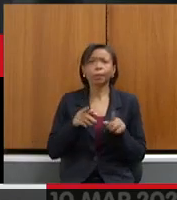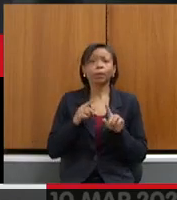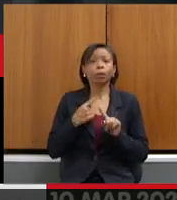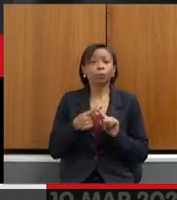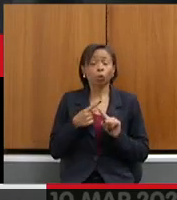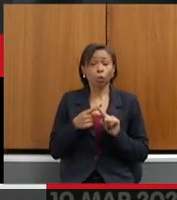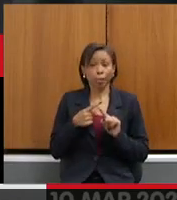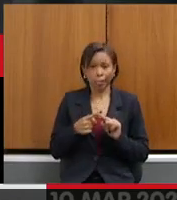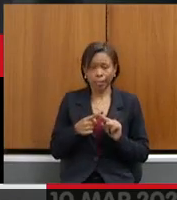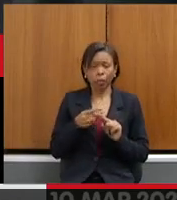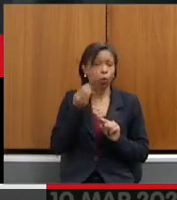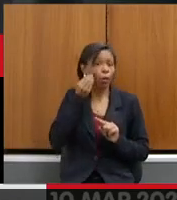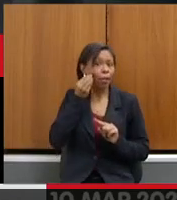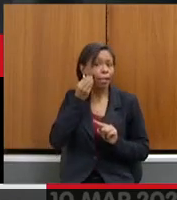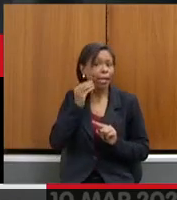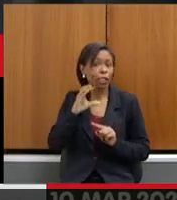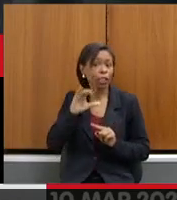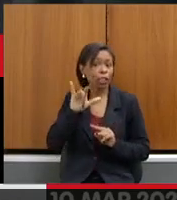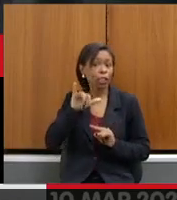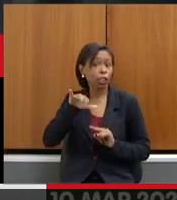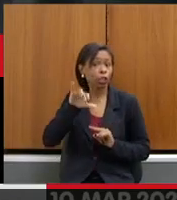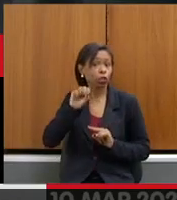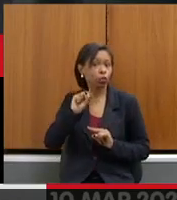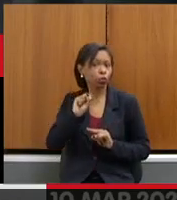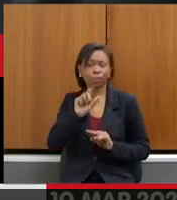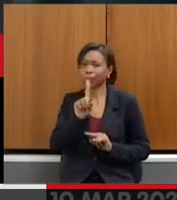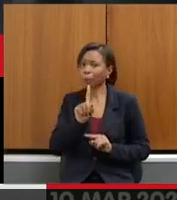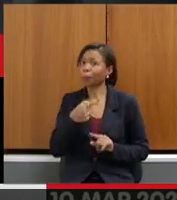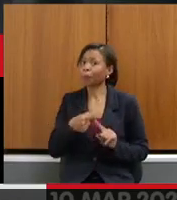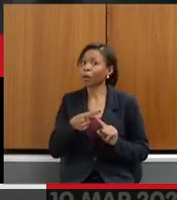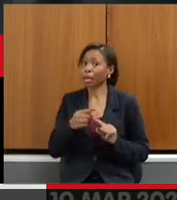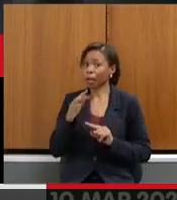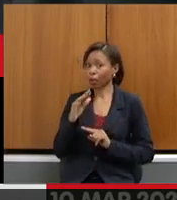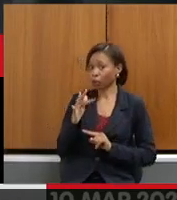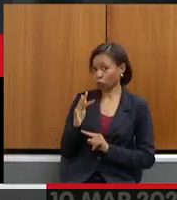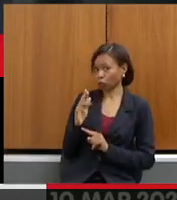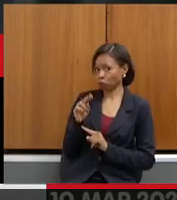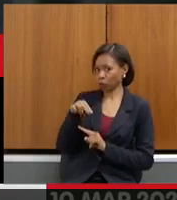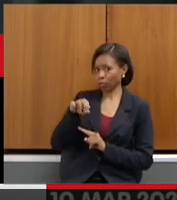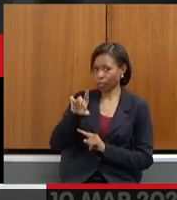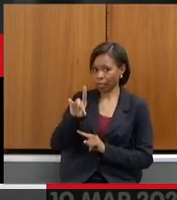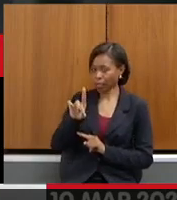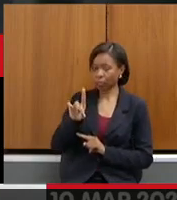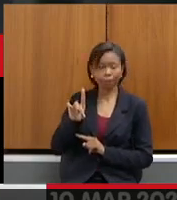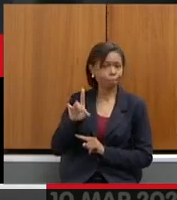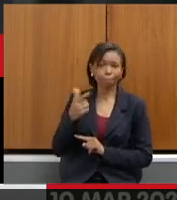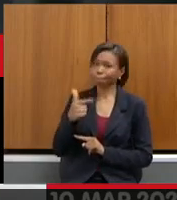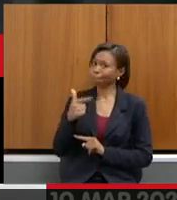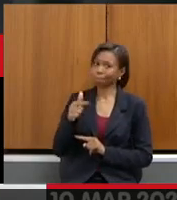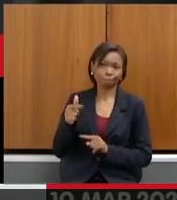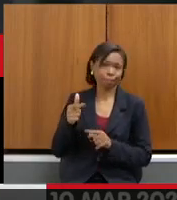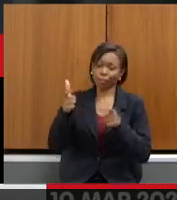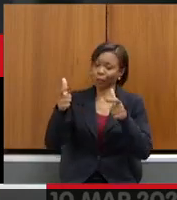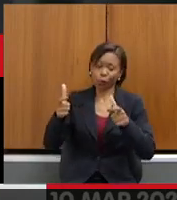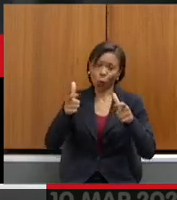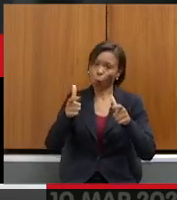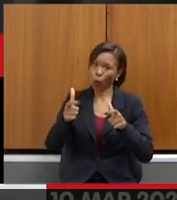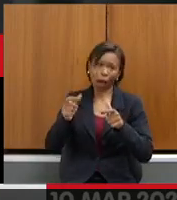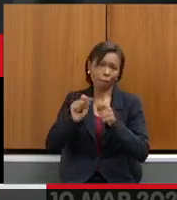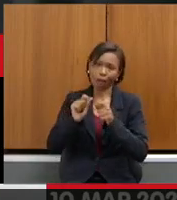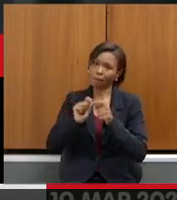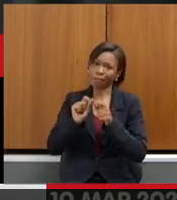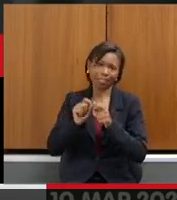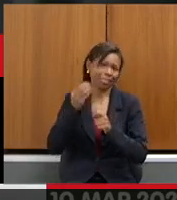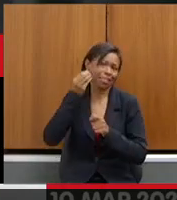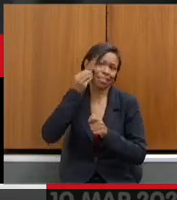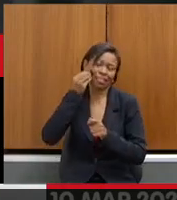fizemos os testes clínicos porque a funed ela não tem uma estrutura clínica para fazer testes clínicos simplesmente por